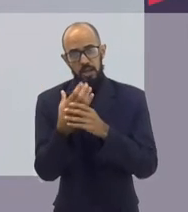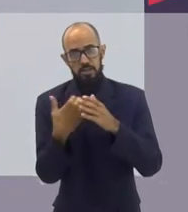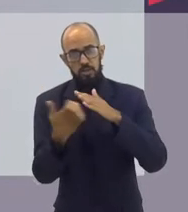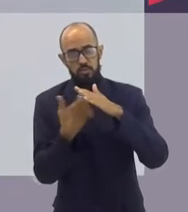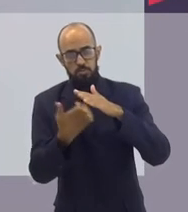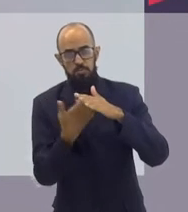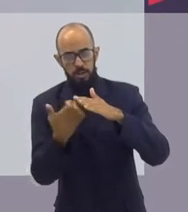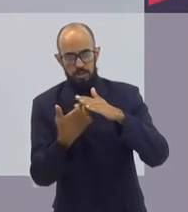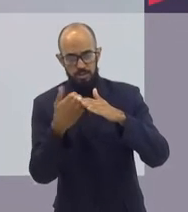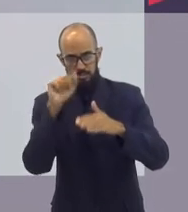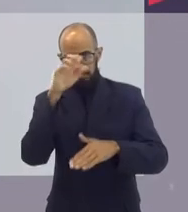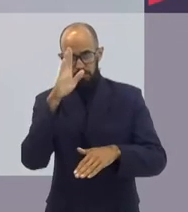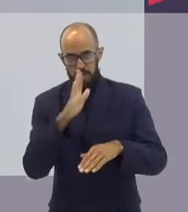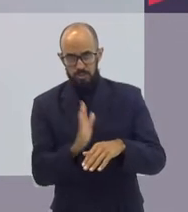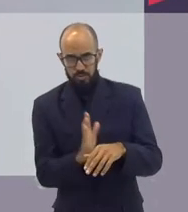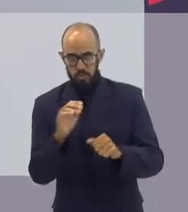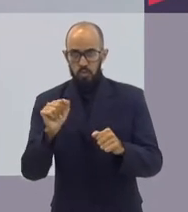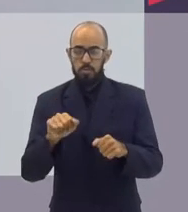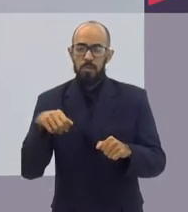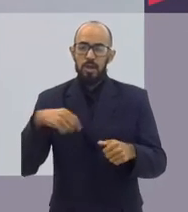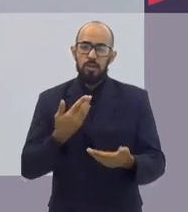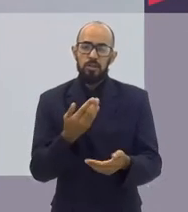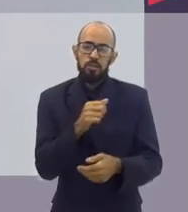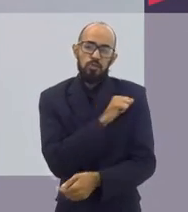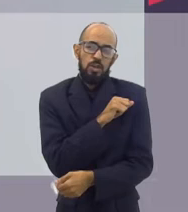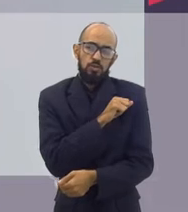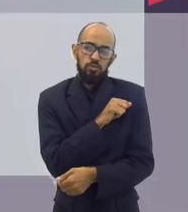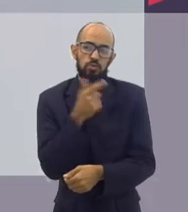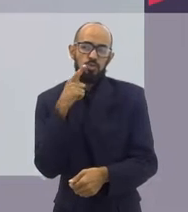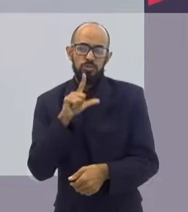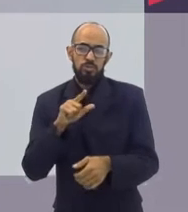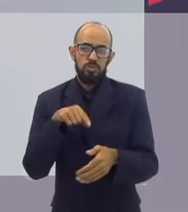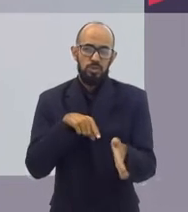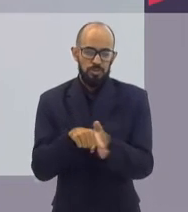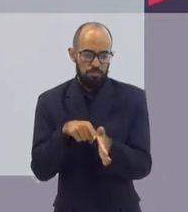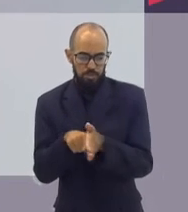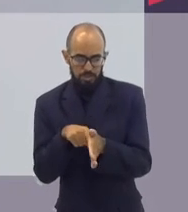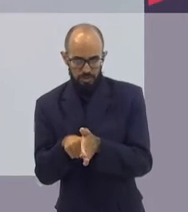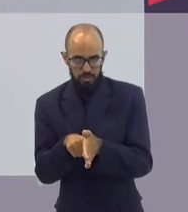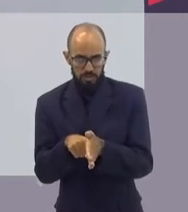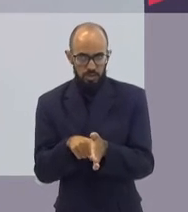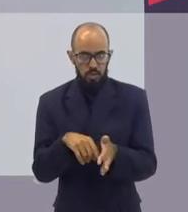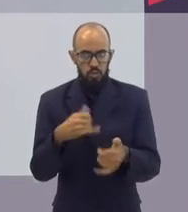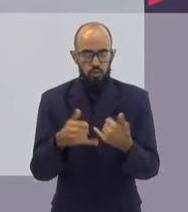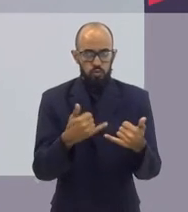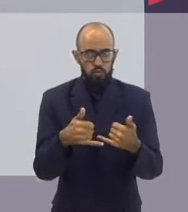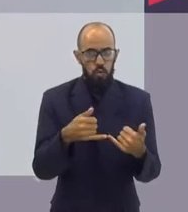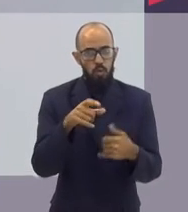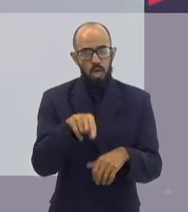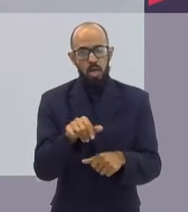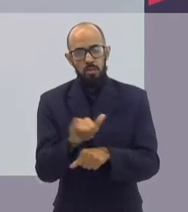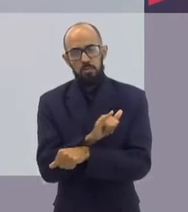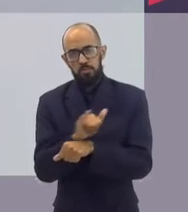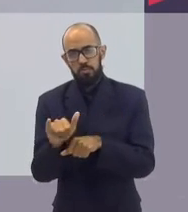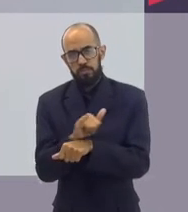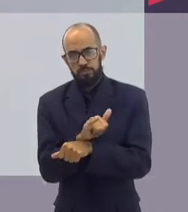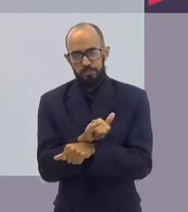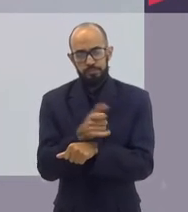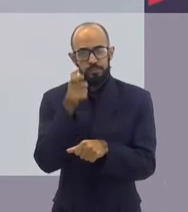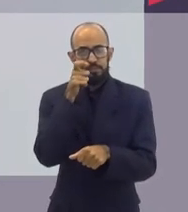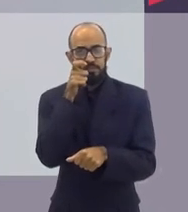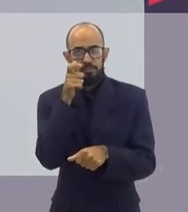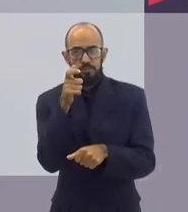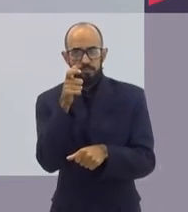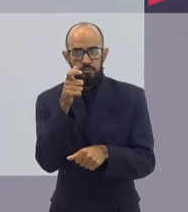que haja um mercado para nossos estudantes ir na indústria farmacêutica de pesquisa. Então, o jogo é uma ferramenta